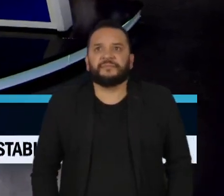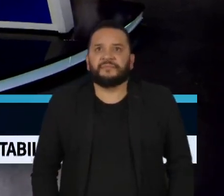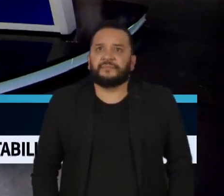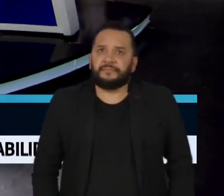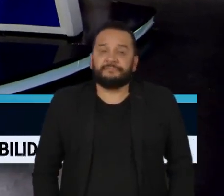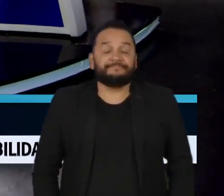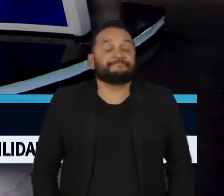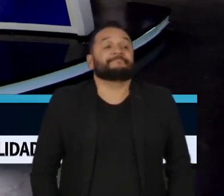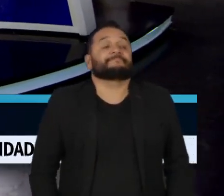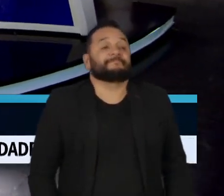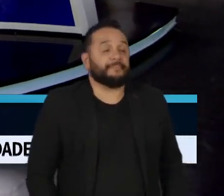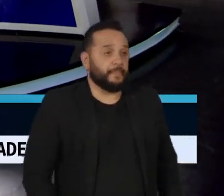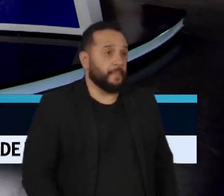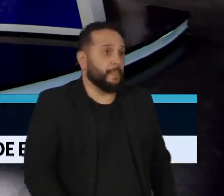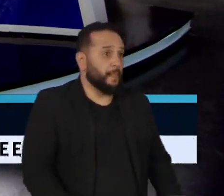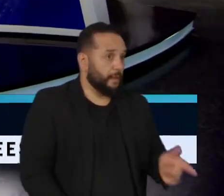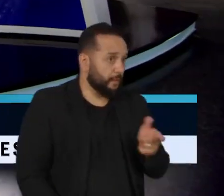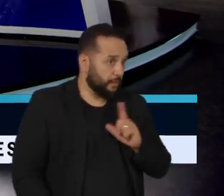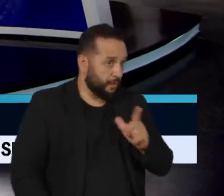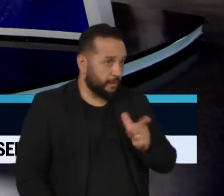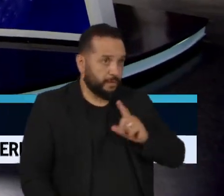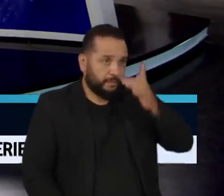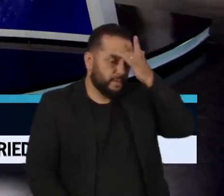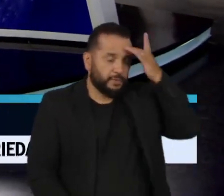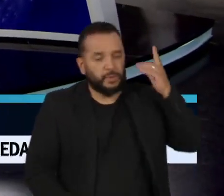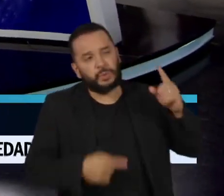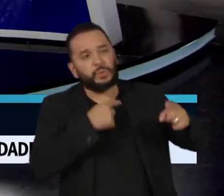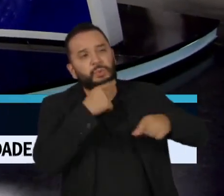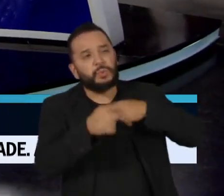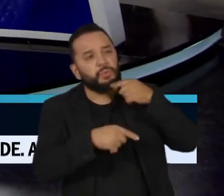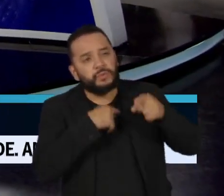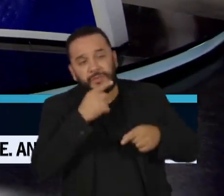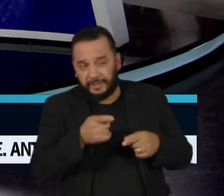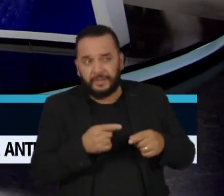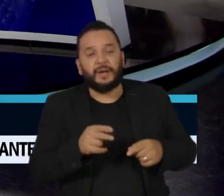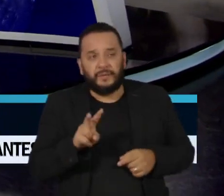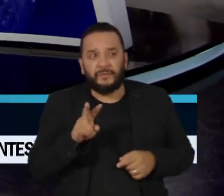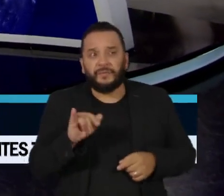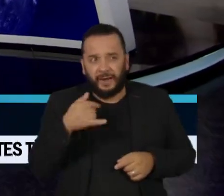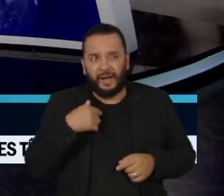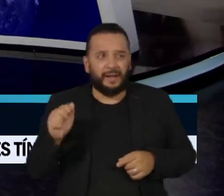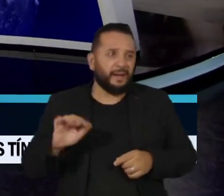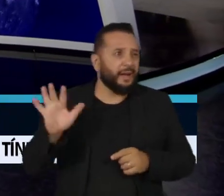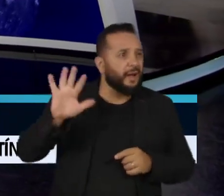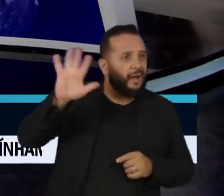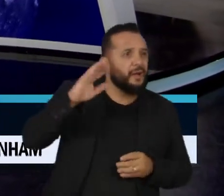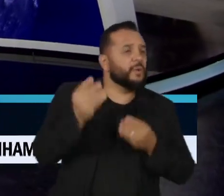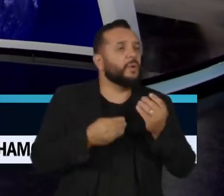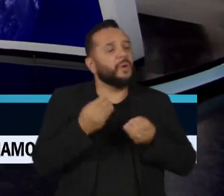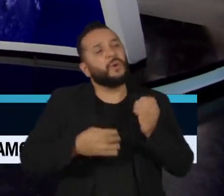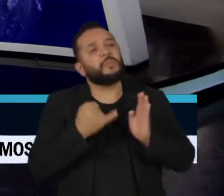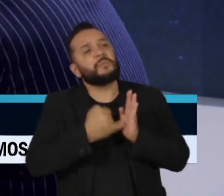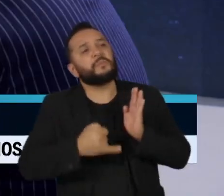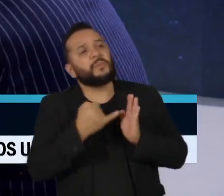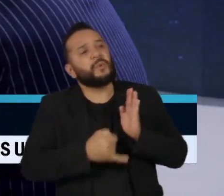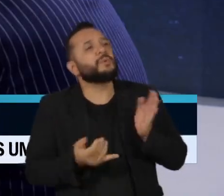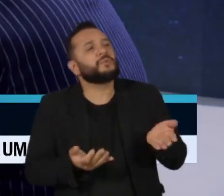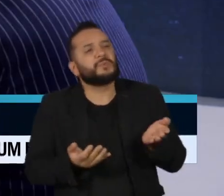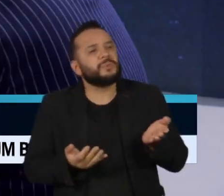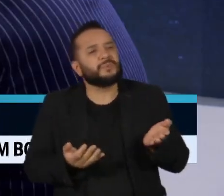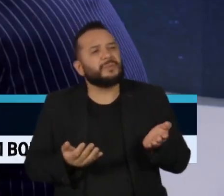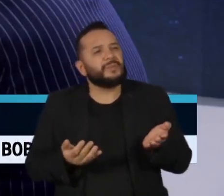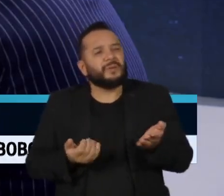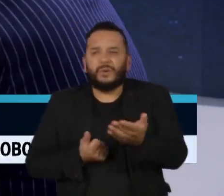Heloísa, tem muita gente com dúvidas sobre tudo isso, né? O preço vai subir, como ficará a tributação de importados? O que